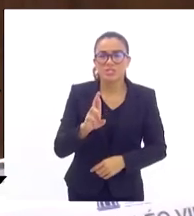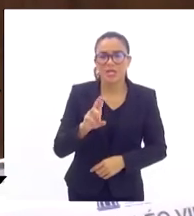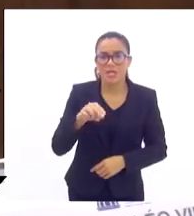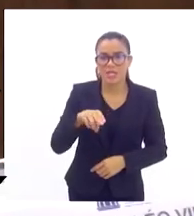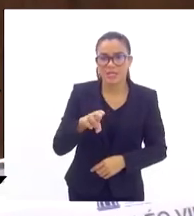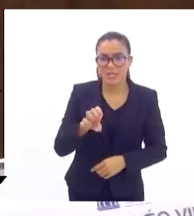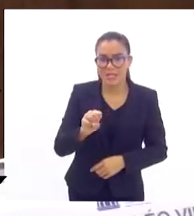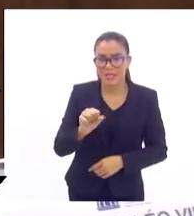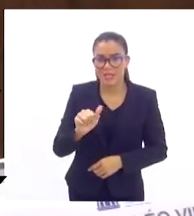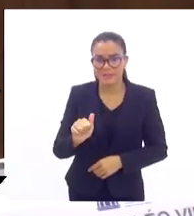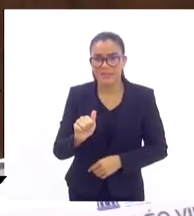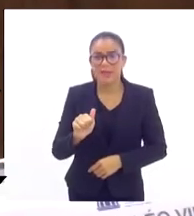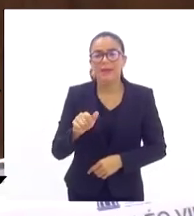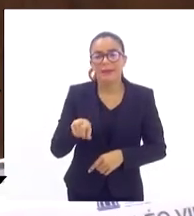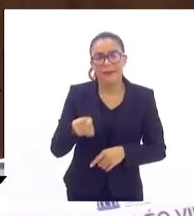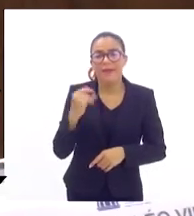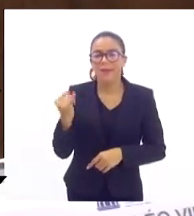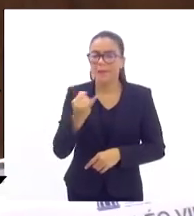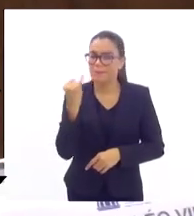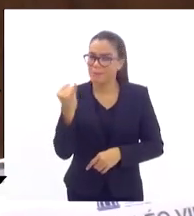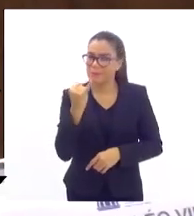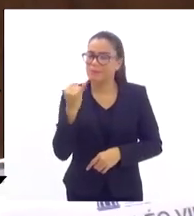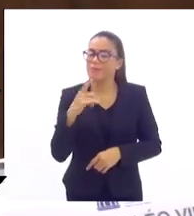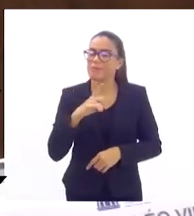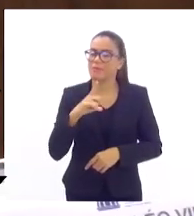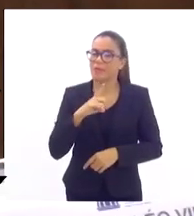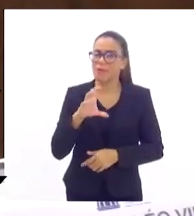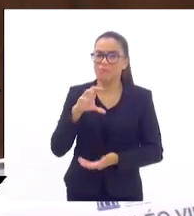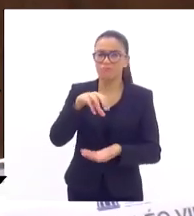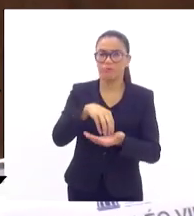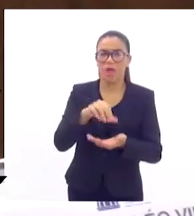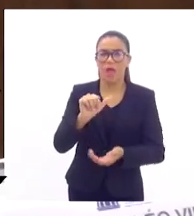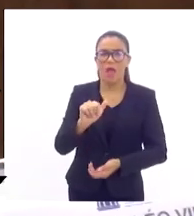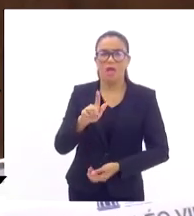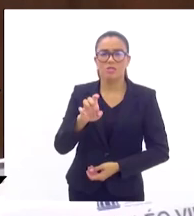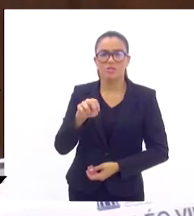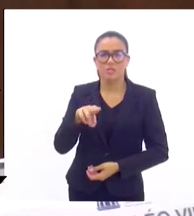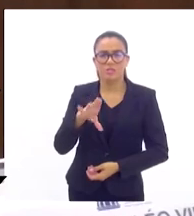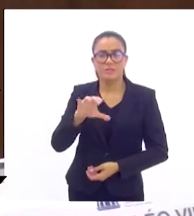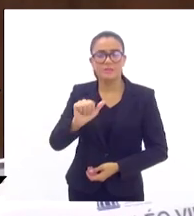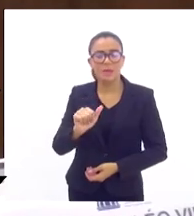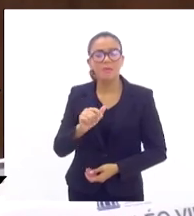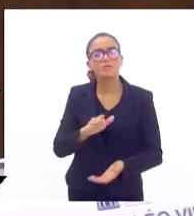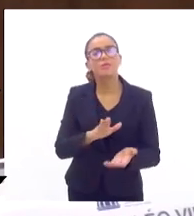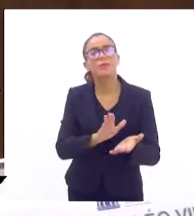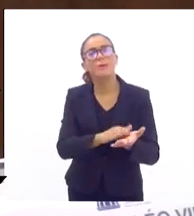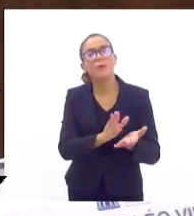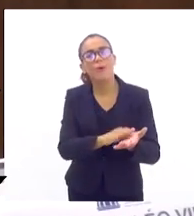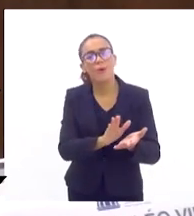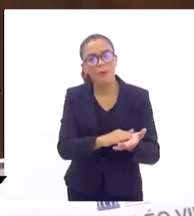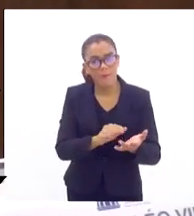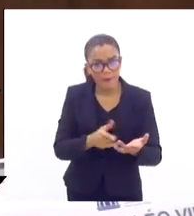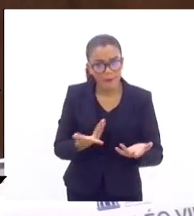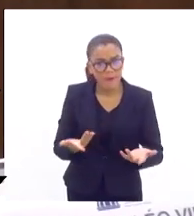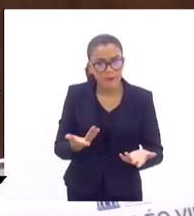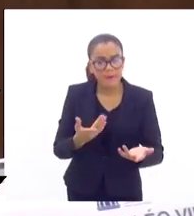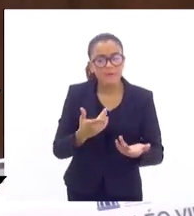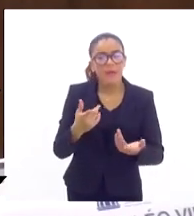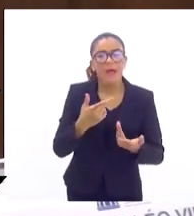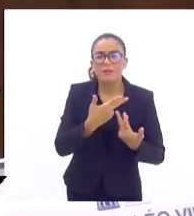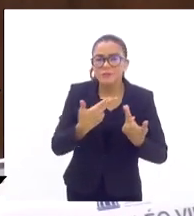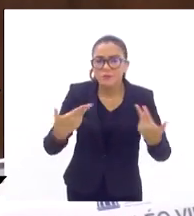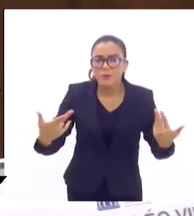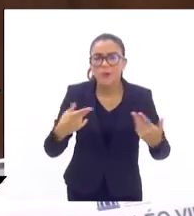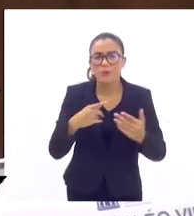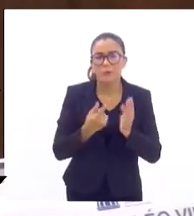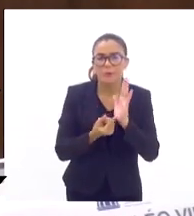É importantíssimo que a gente tenha uma agência que a gente possa contar na cobrança, né, das coisas diárias, como a